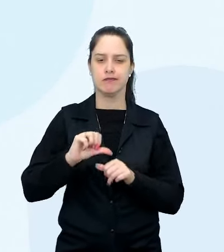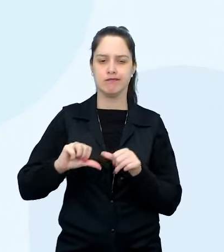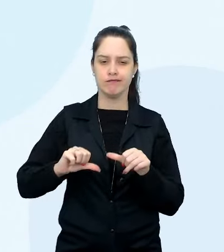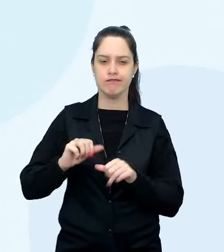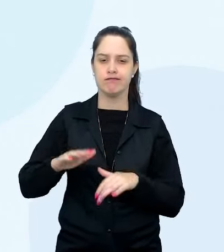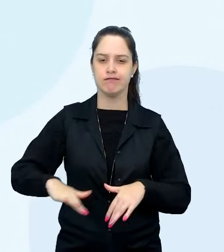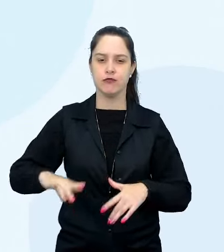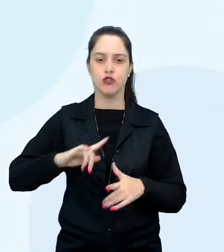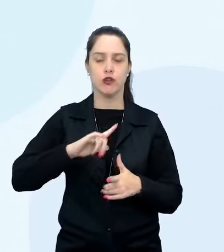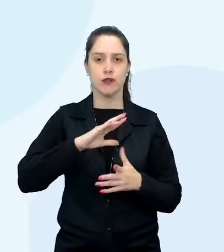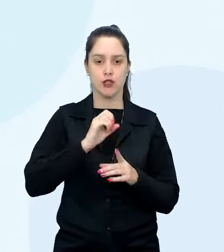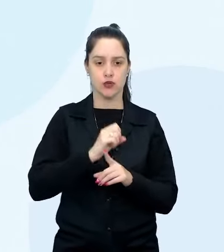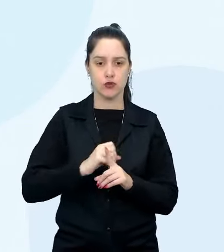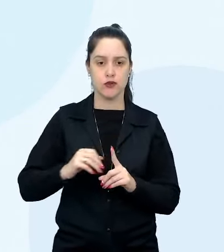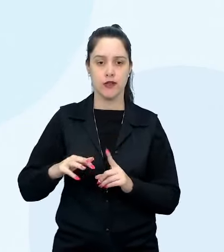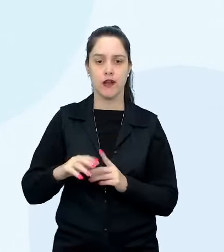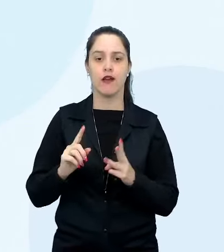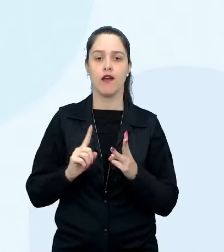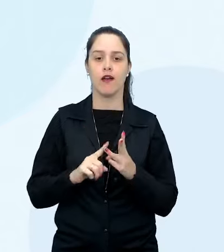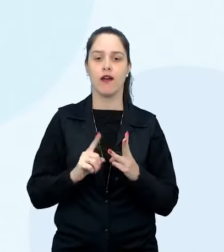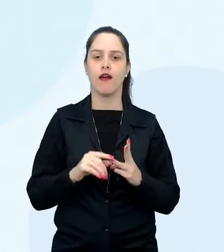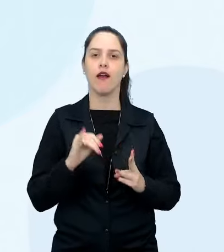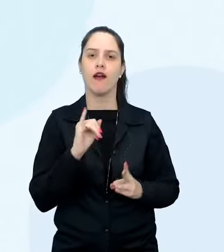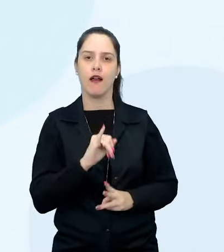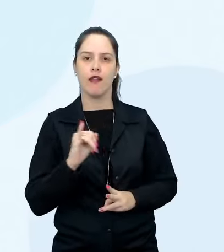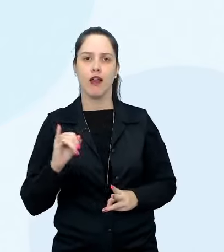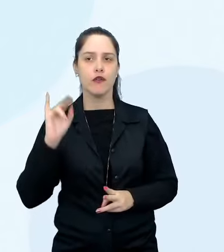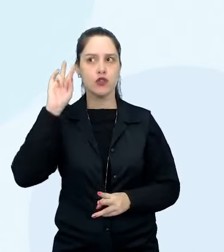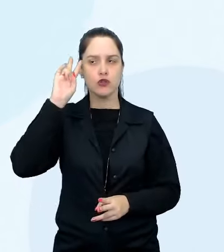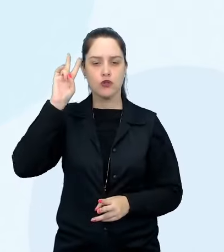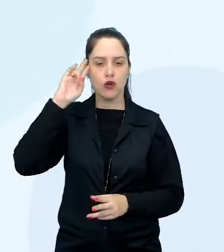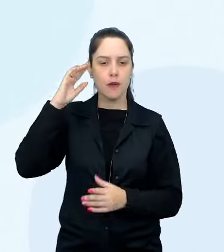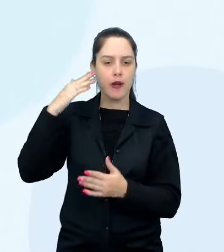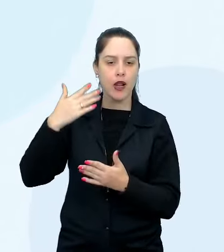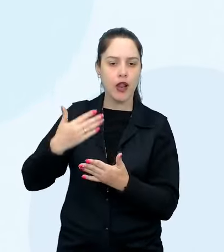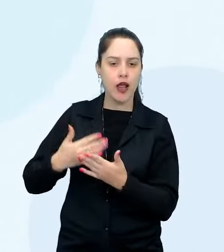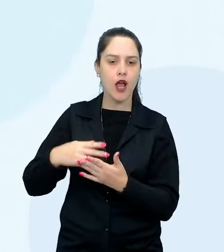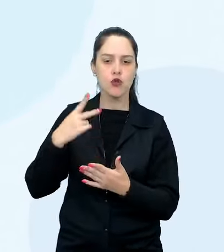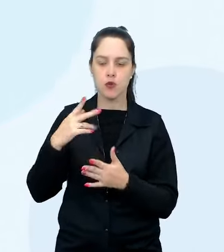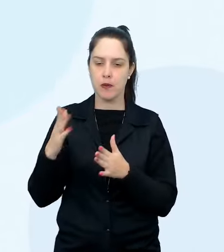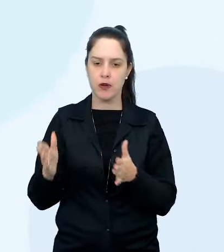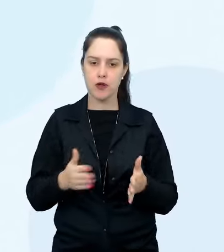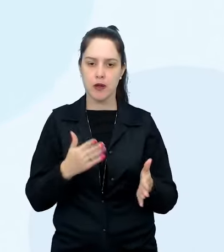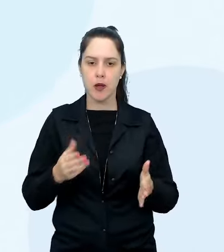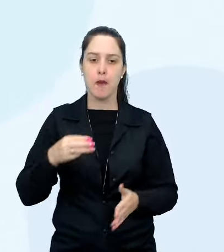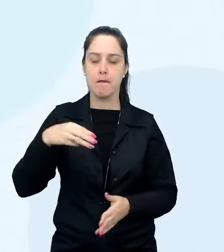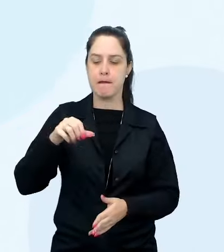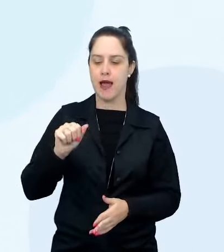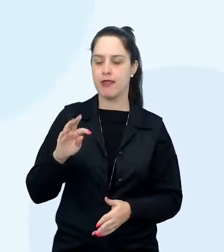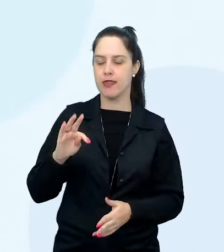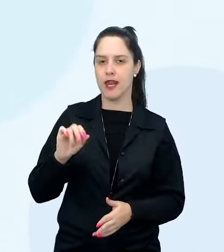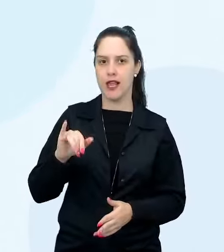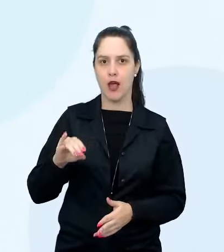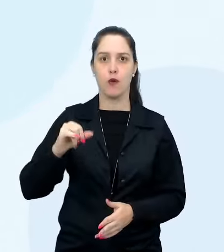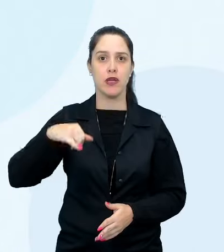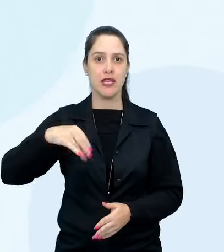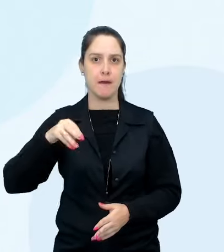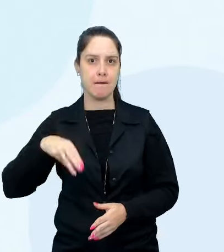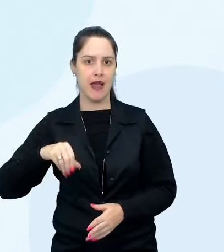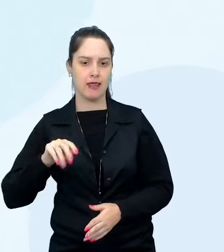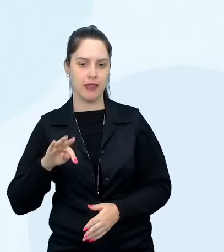sociedade, terceiro componente, as narrativas históricas e sua produção material e imaterial, quarto